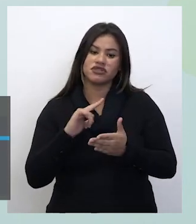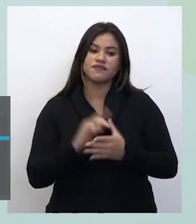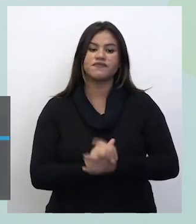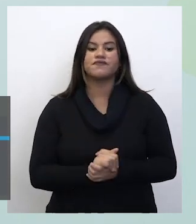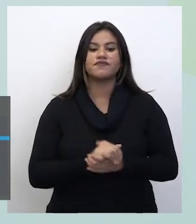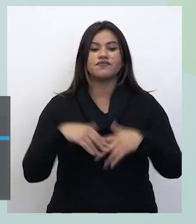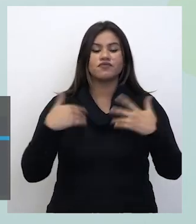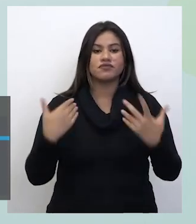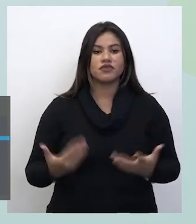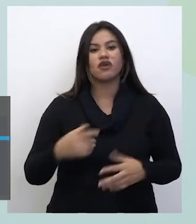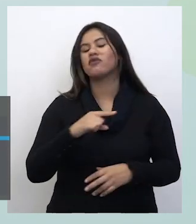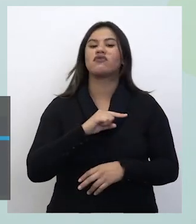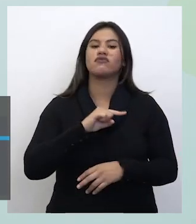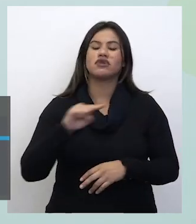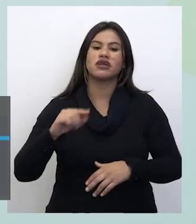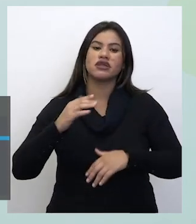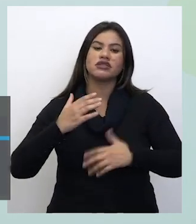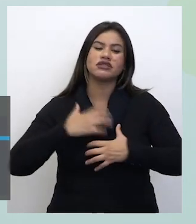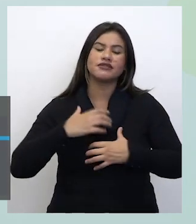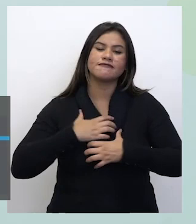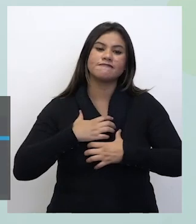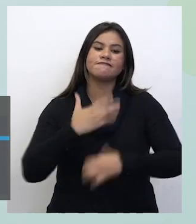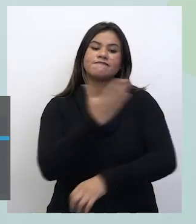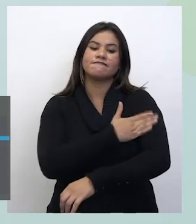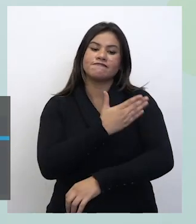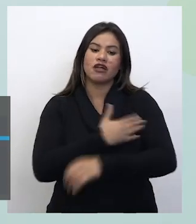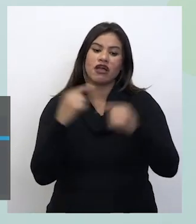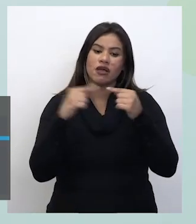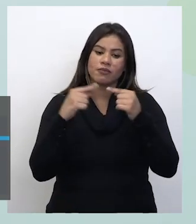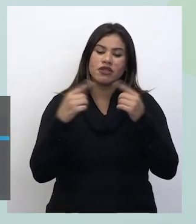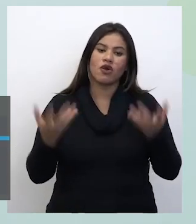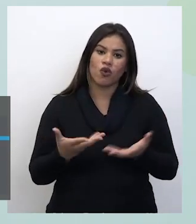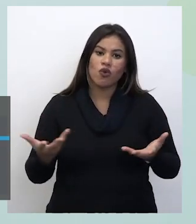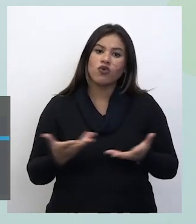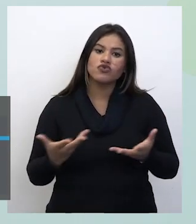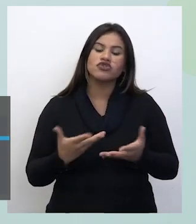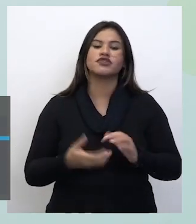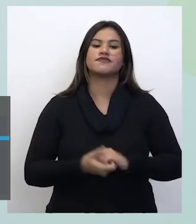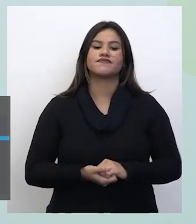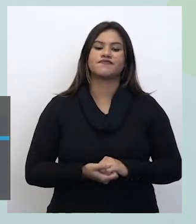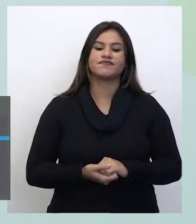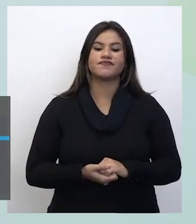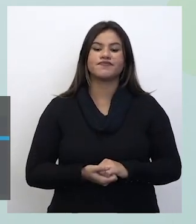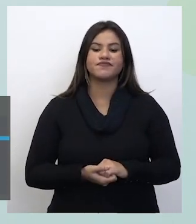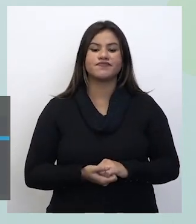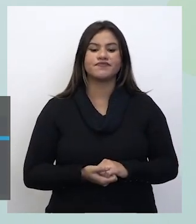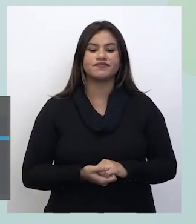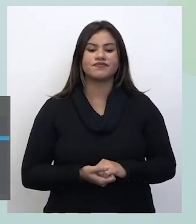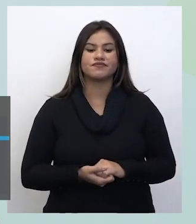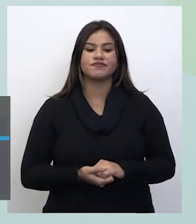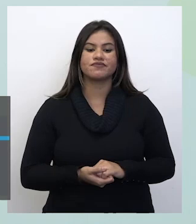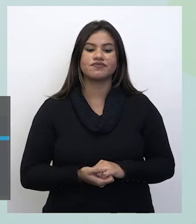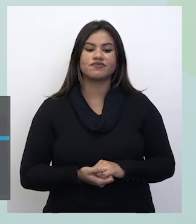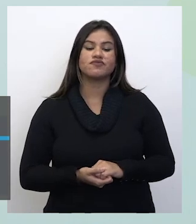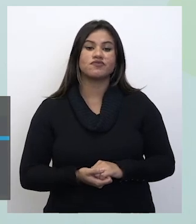Então, são essas competências socioemocionais priorizadas que a gente vai acompanhar agora ao longo dessa aula, tá bom? Para acompanhar,